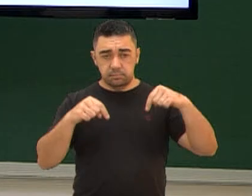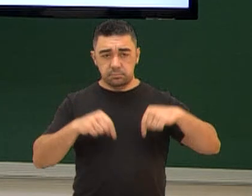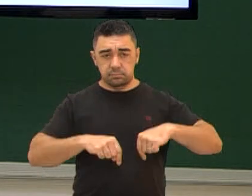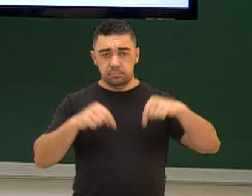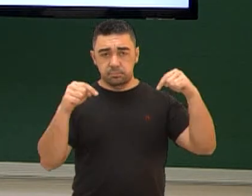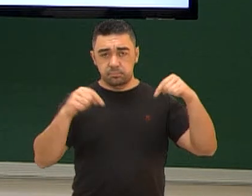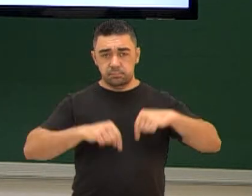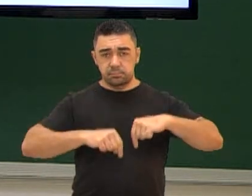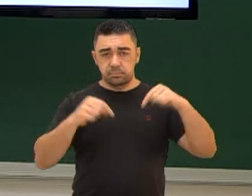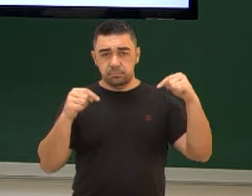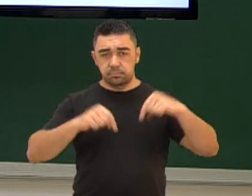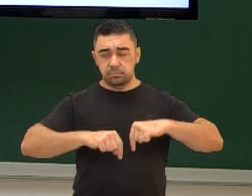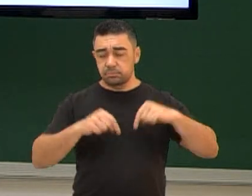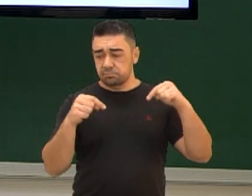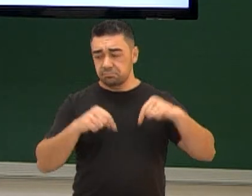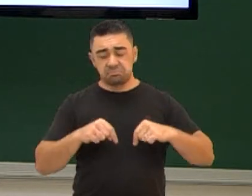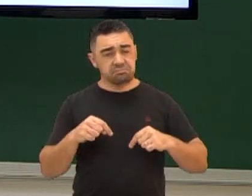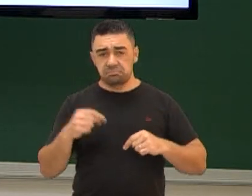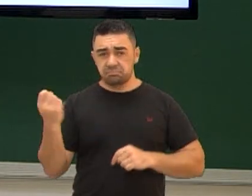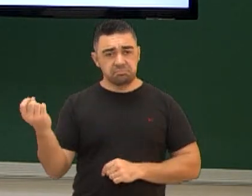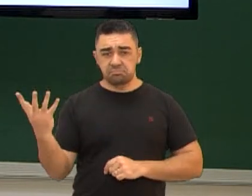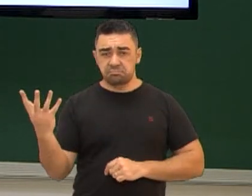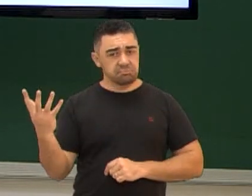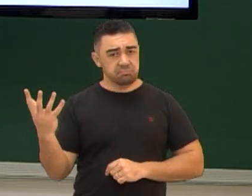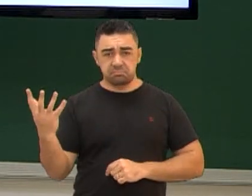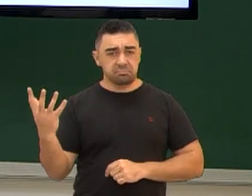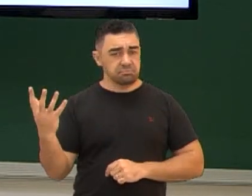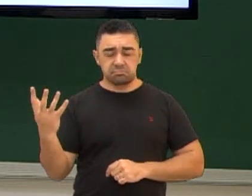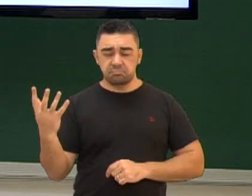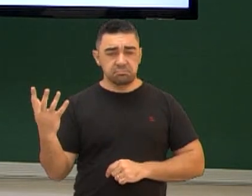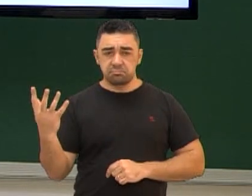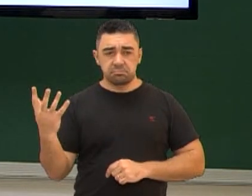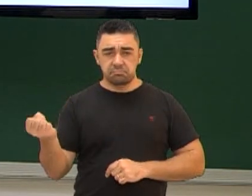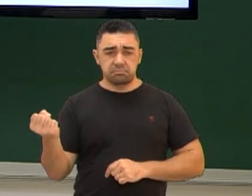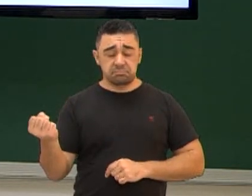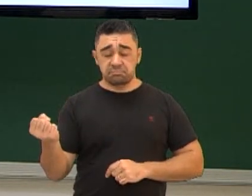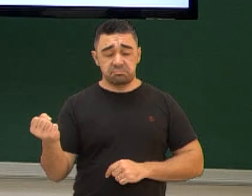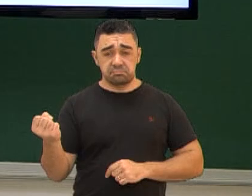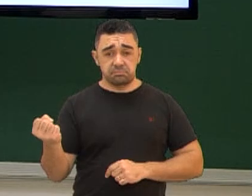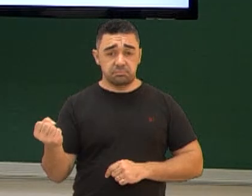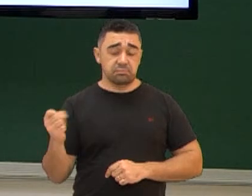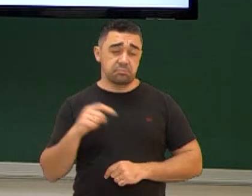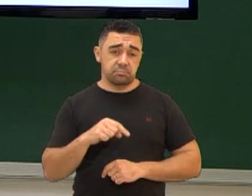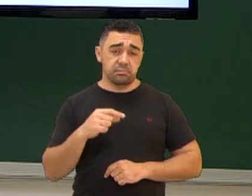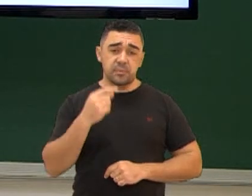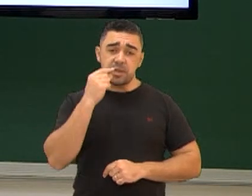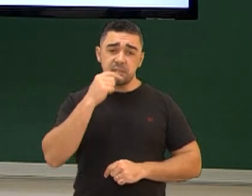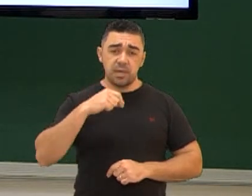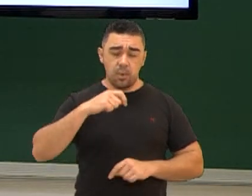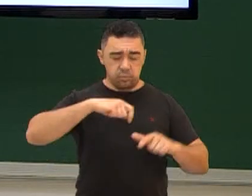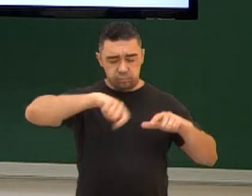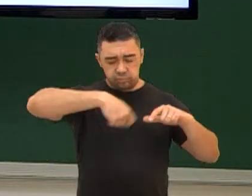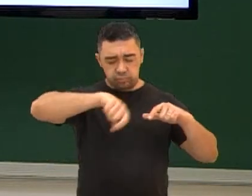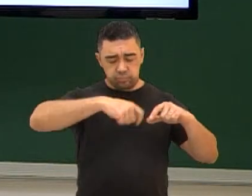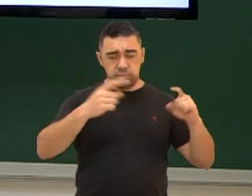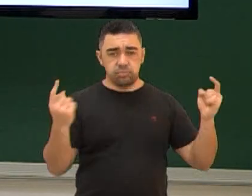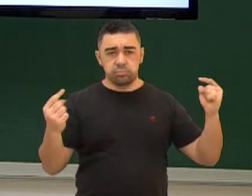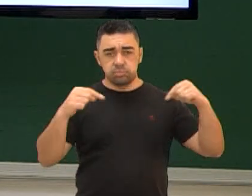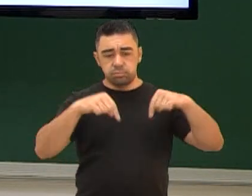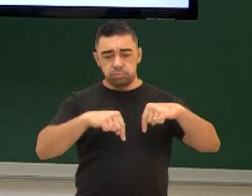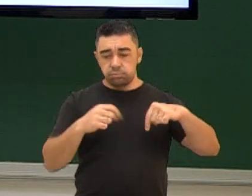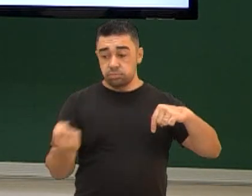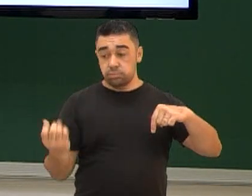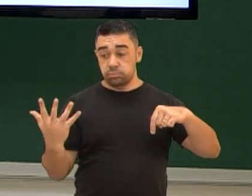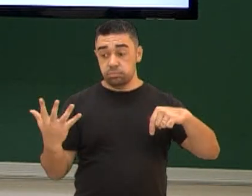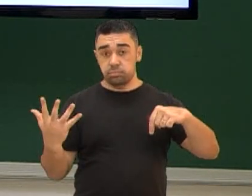como meio em série ligado à lâmpada. A água não permite a condução, a lâmpada não acende. Aí você coloca um pouquinho de sal na água